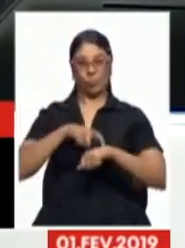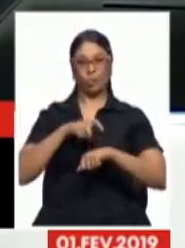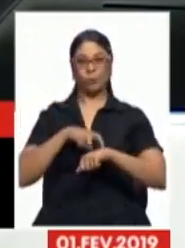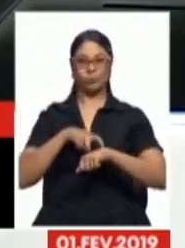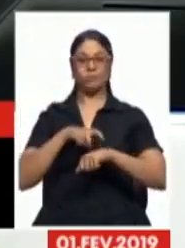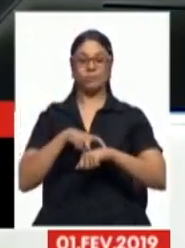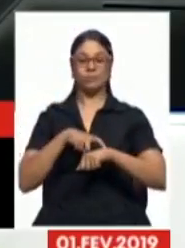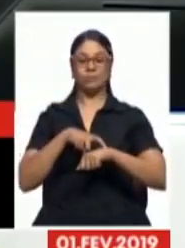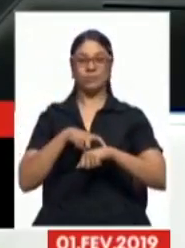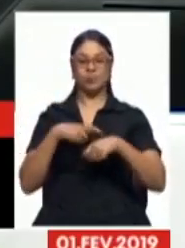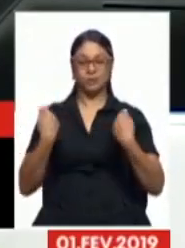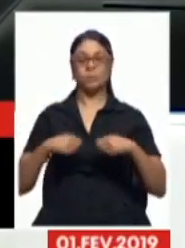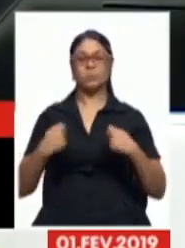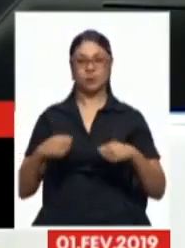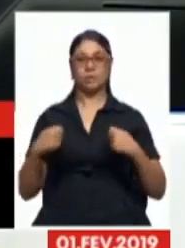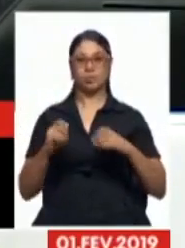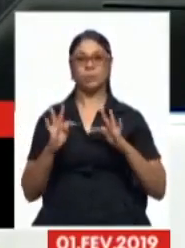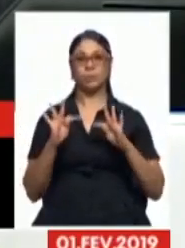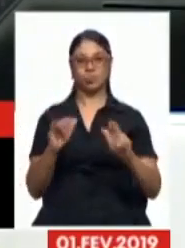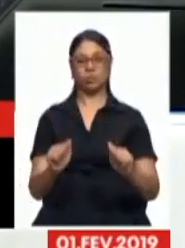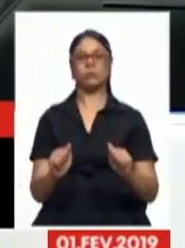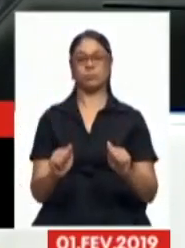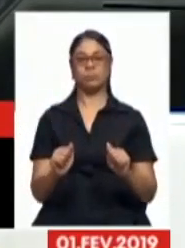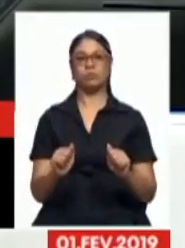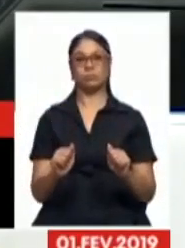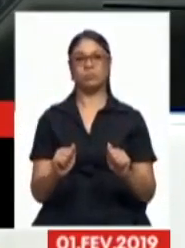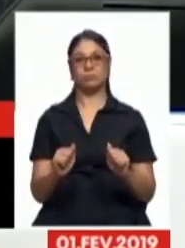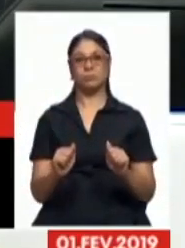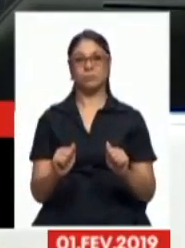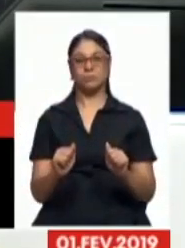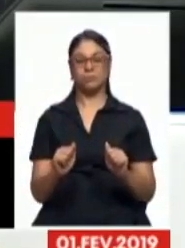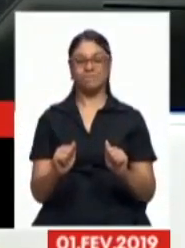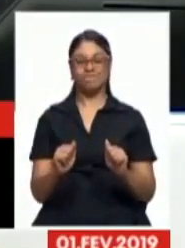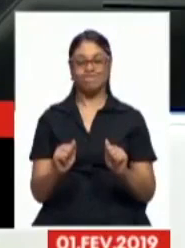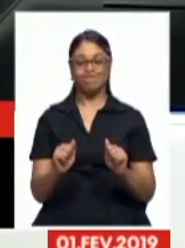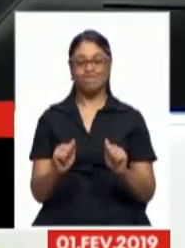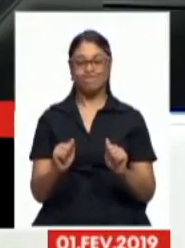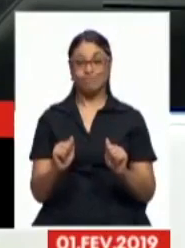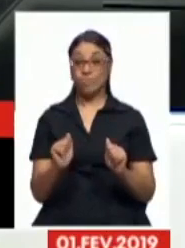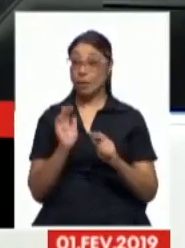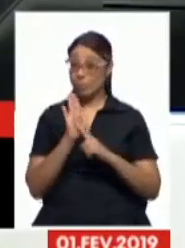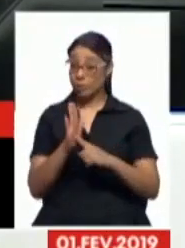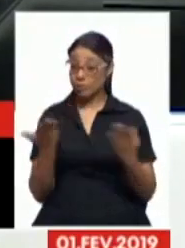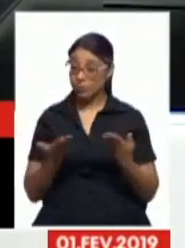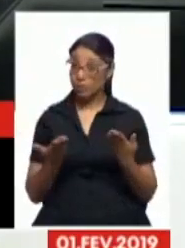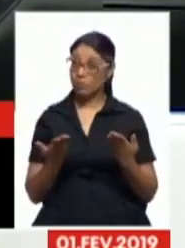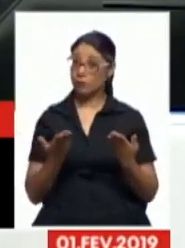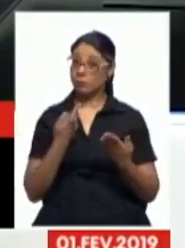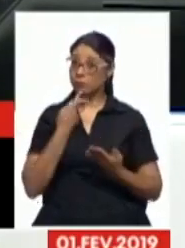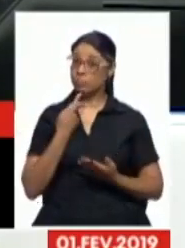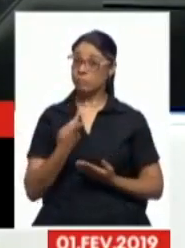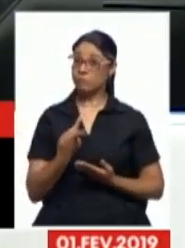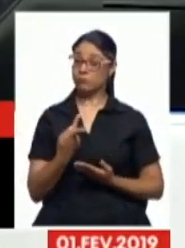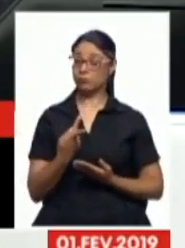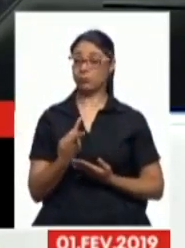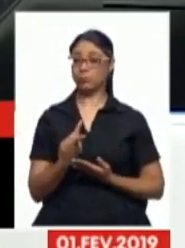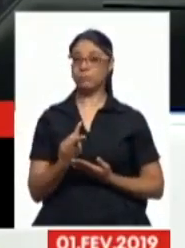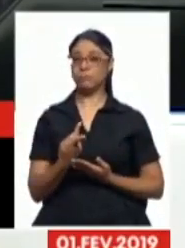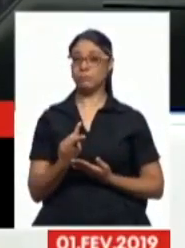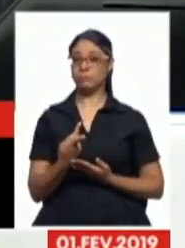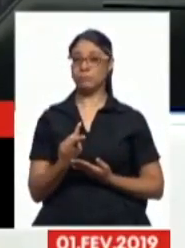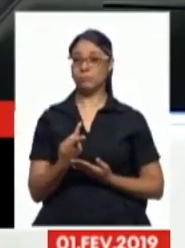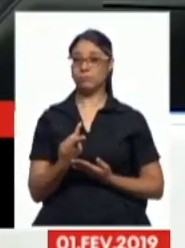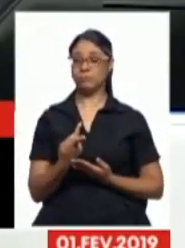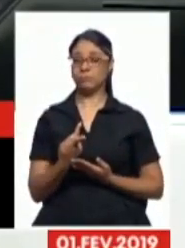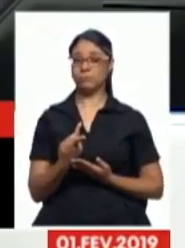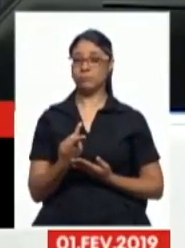e exige de todos nós. Queremos ressaltar aqui o abnegado e